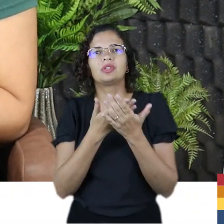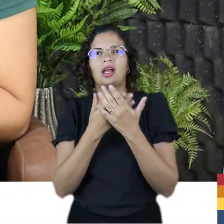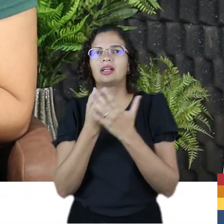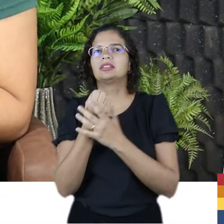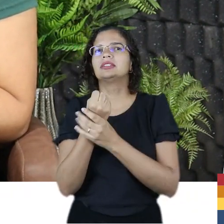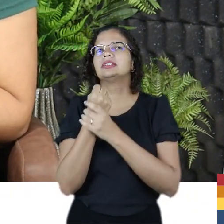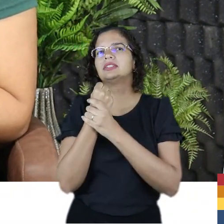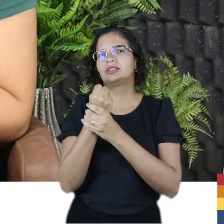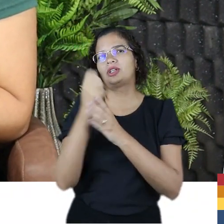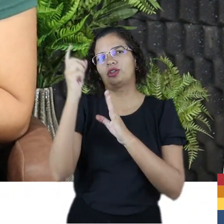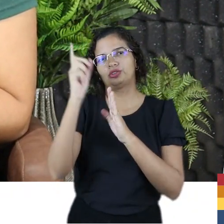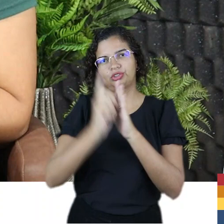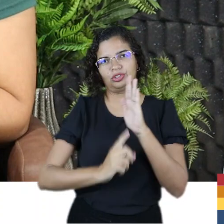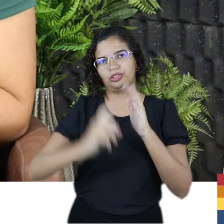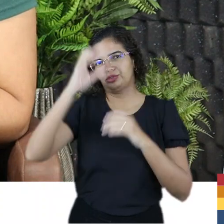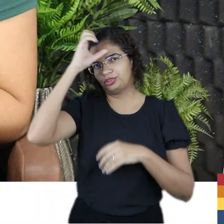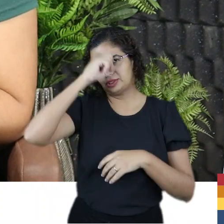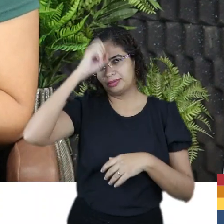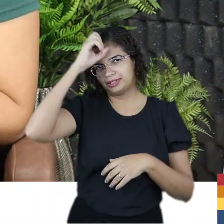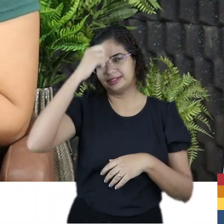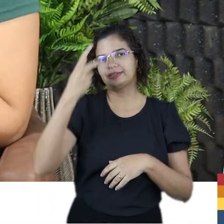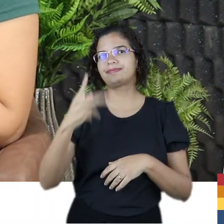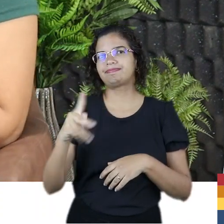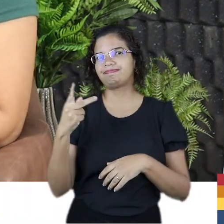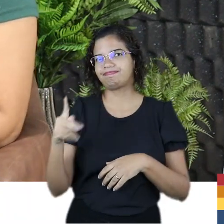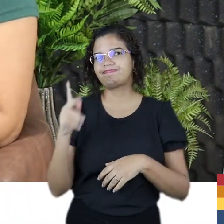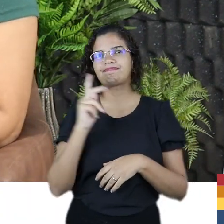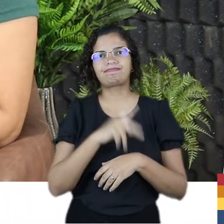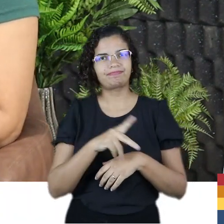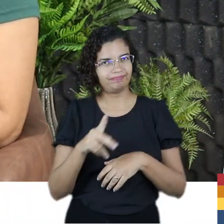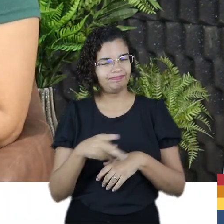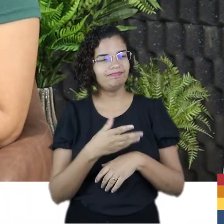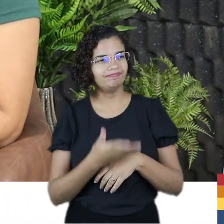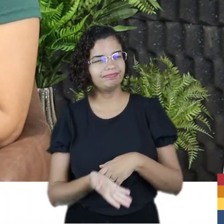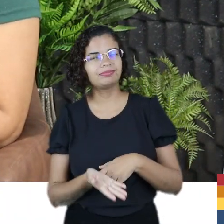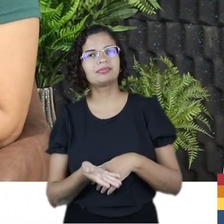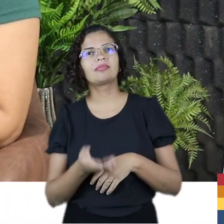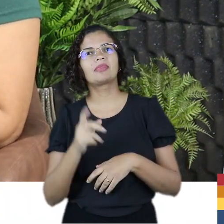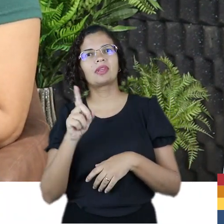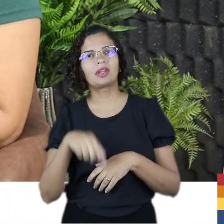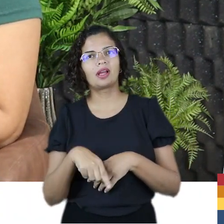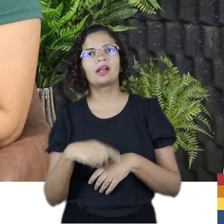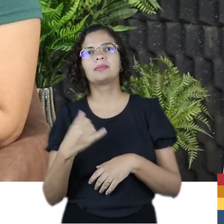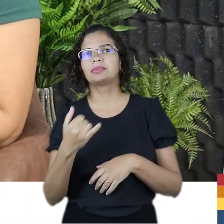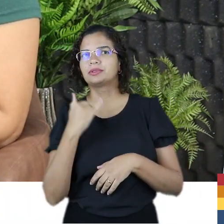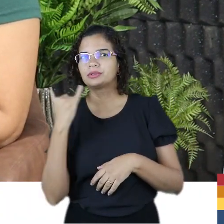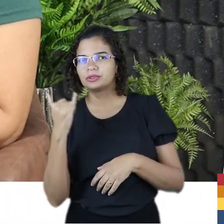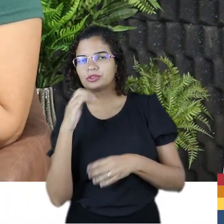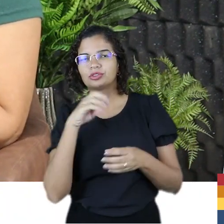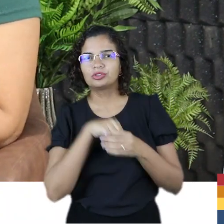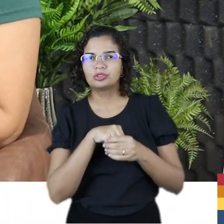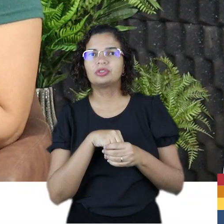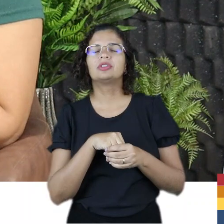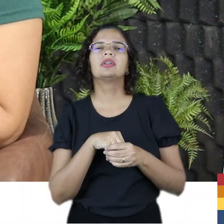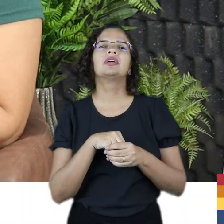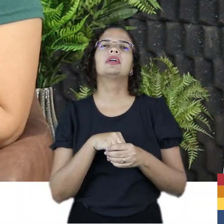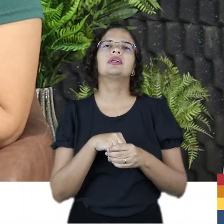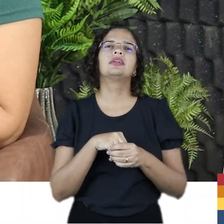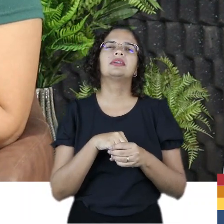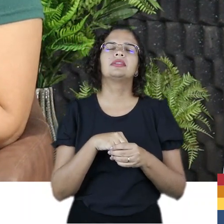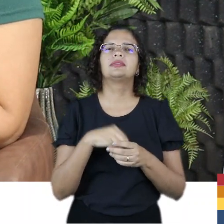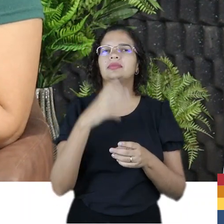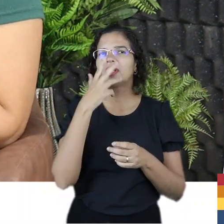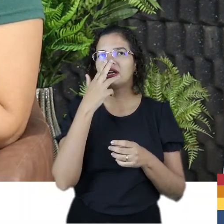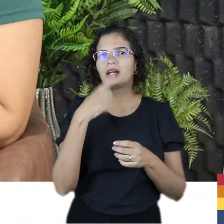estudante né professoras então esse é um ponto crucial e aí eu encerro aqui a minha a